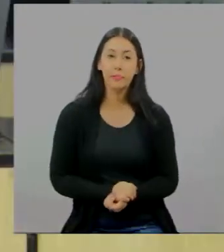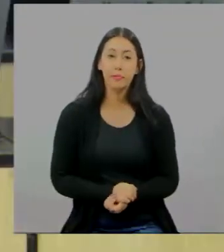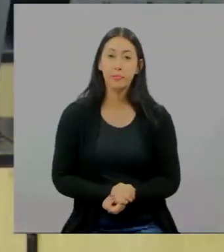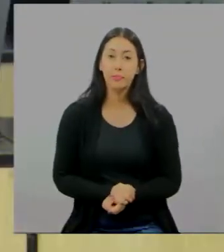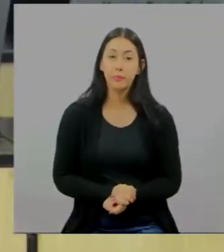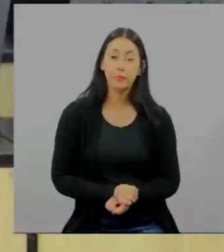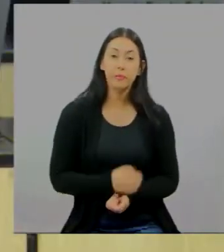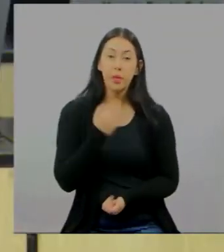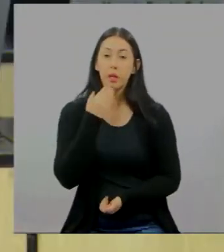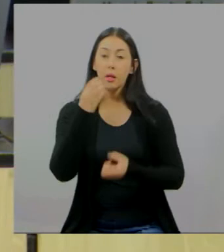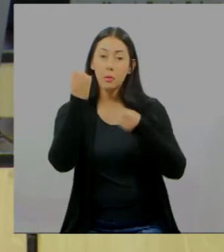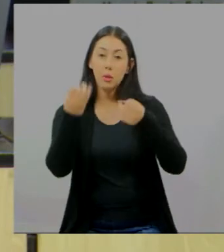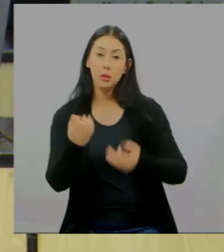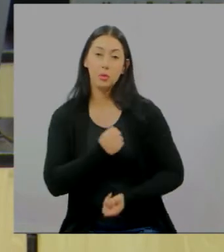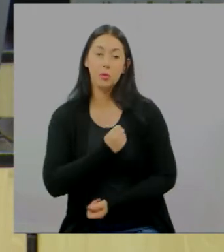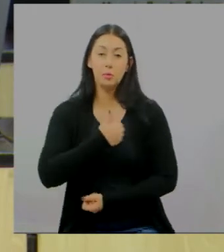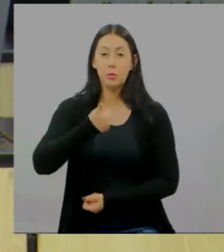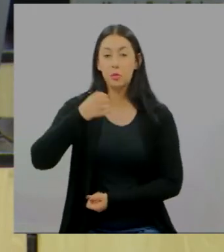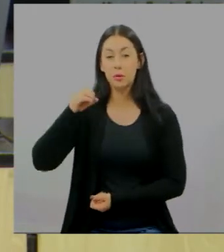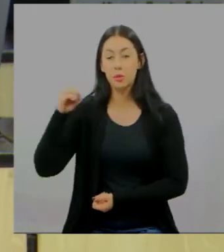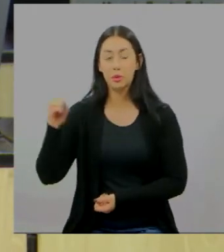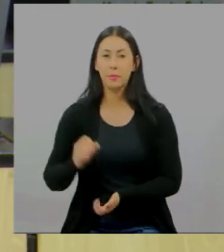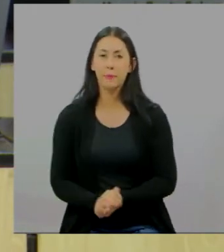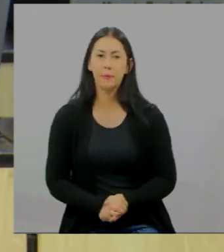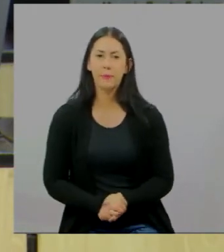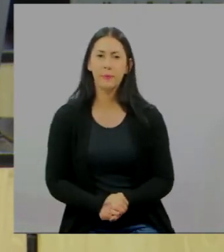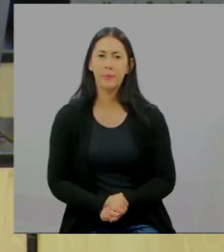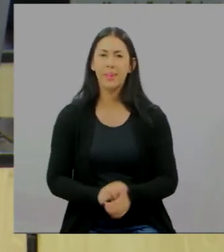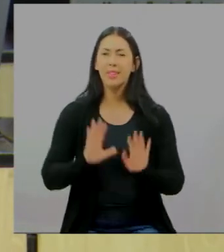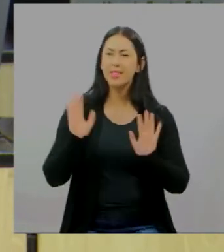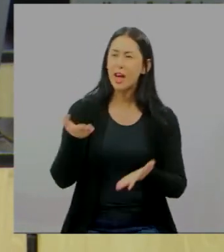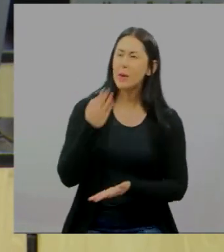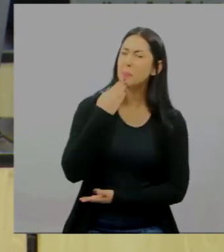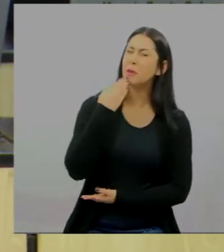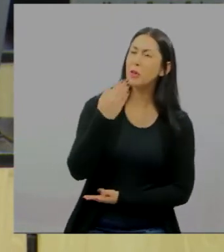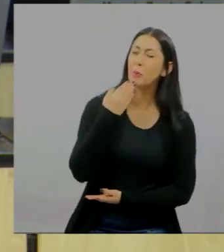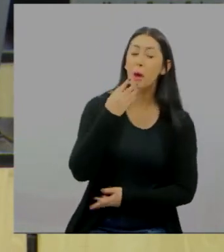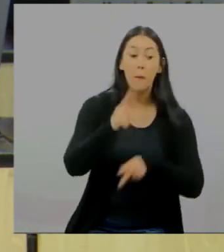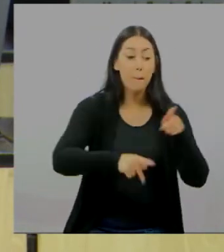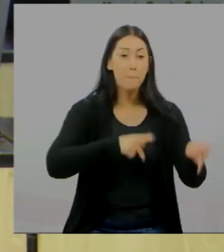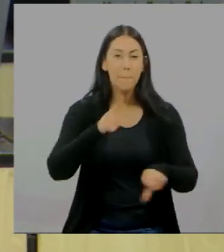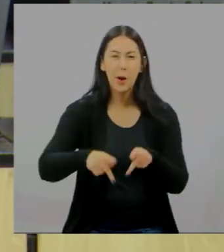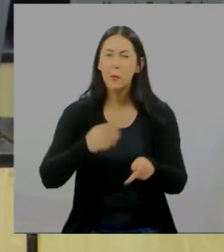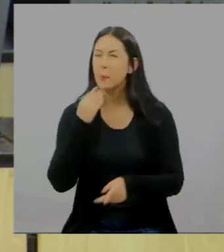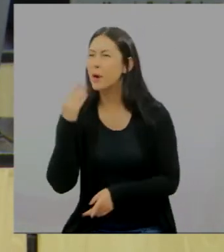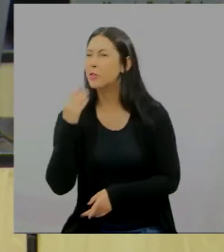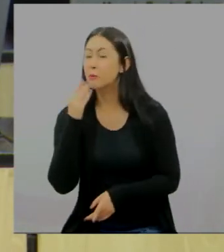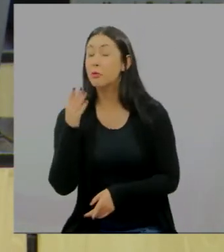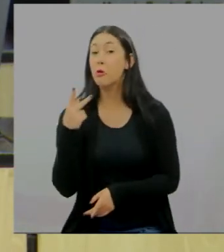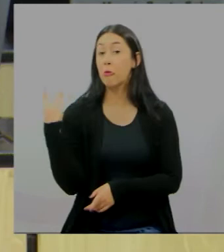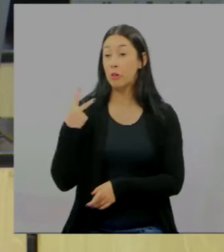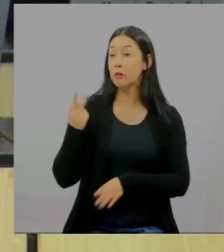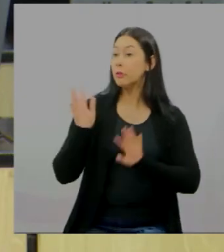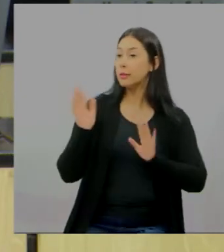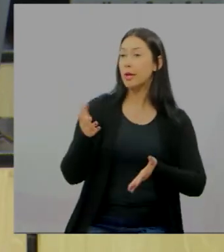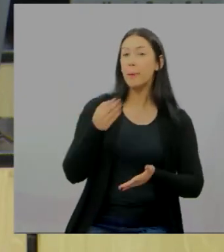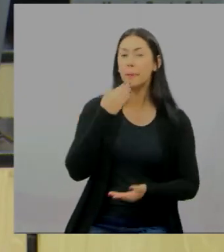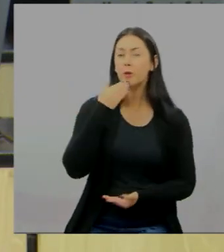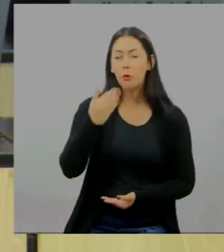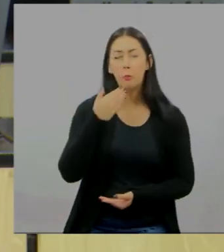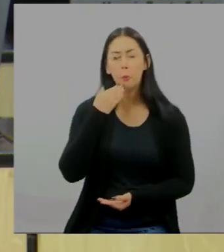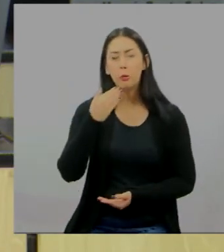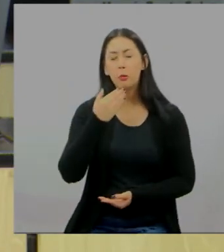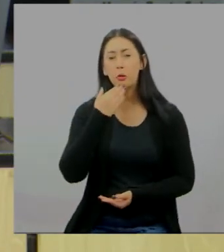de informação número 100. Considerando que, diante dos diversos pedidos dos moradores, este vereador já enviou vários ofícios à Prefeitura